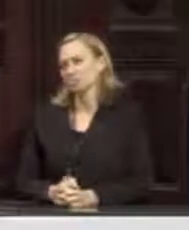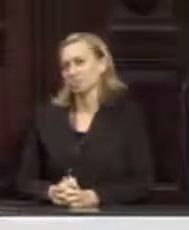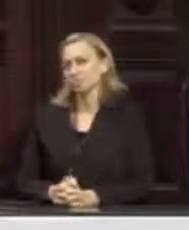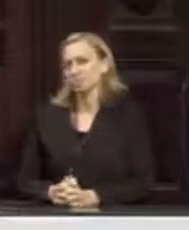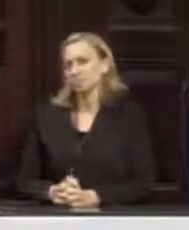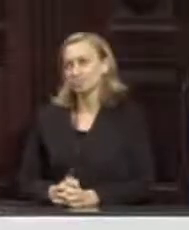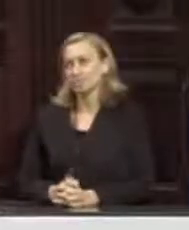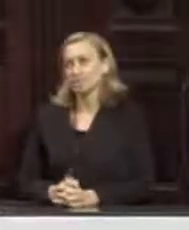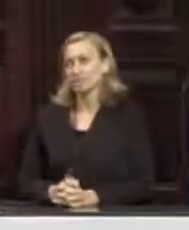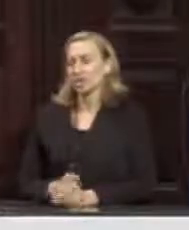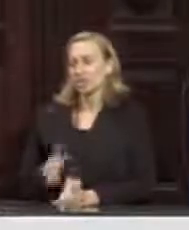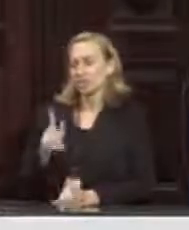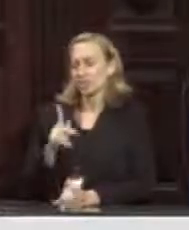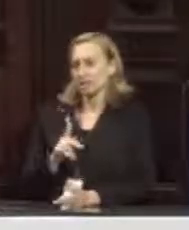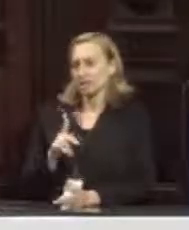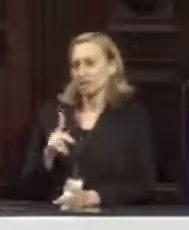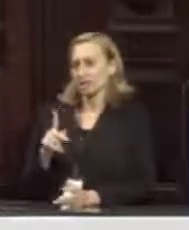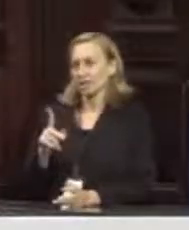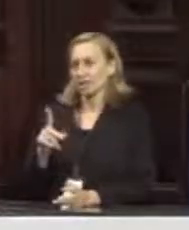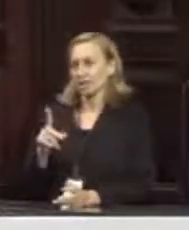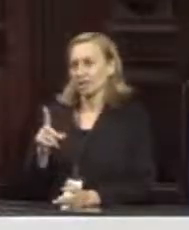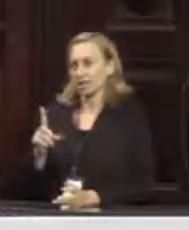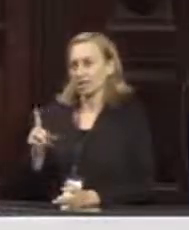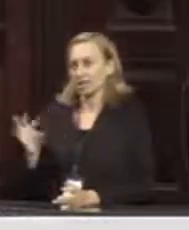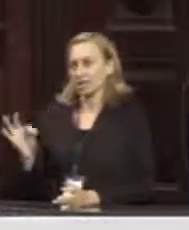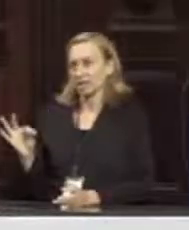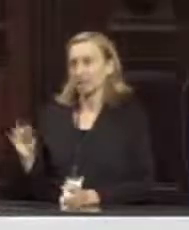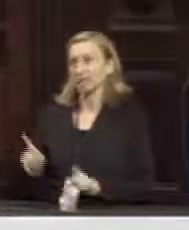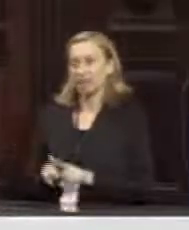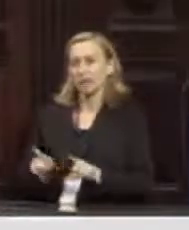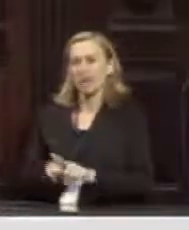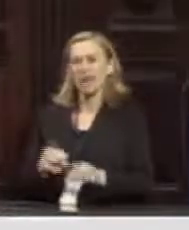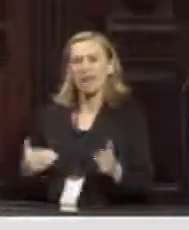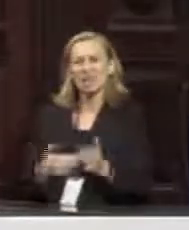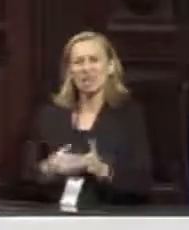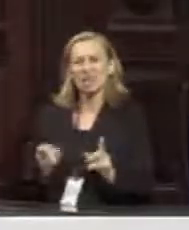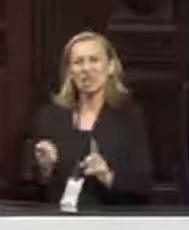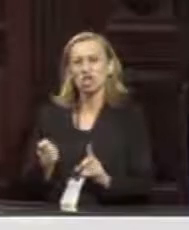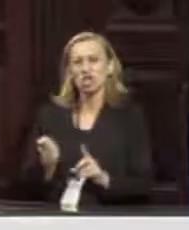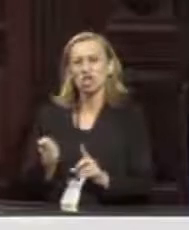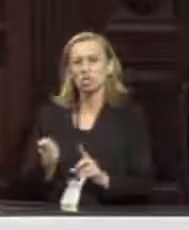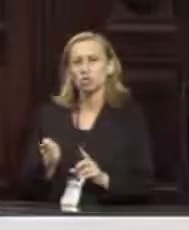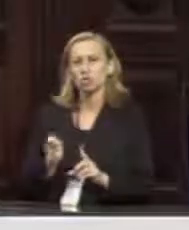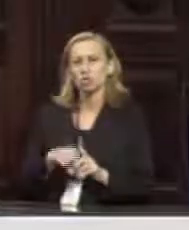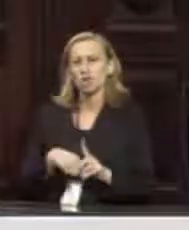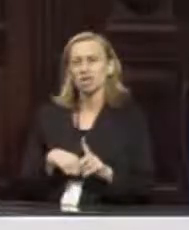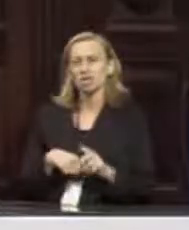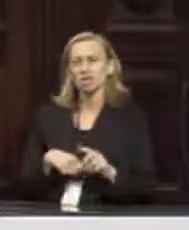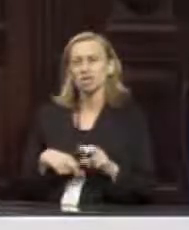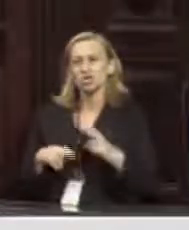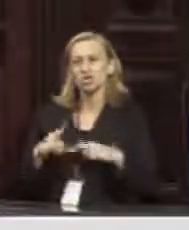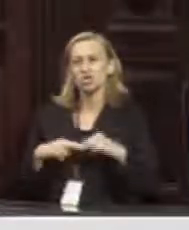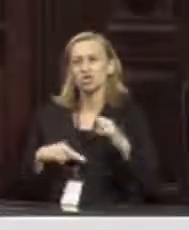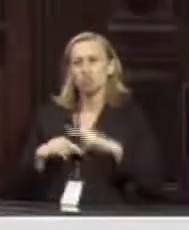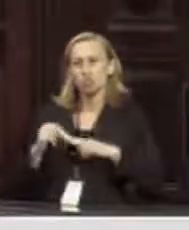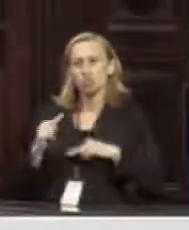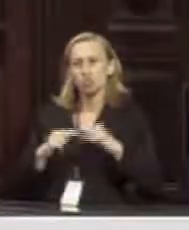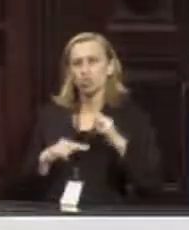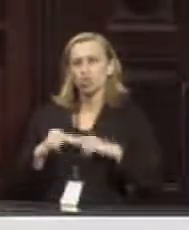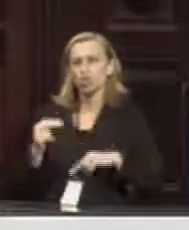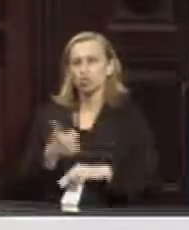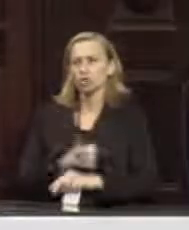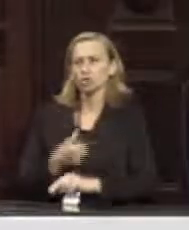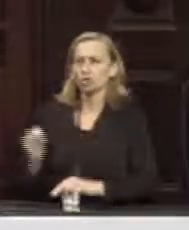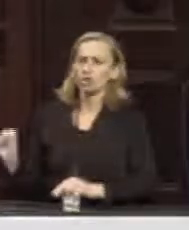E o PDV também diz que até junho, agora, nobre deputado Gilberto Palmares, até agora, em junho de